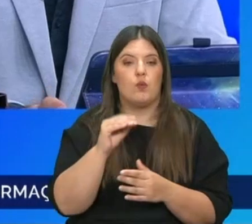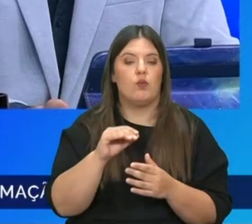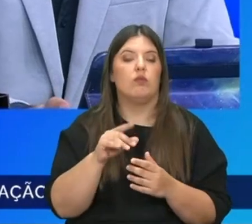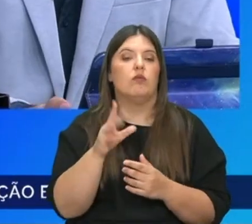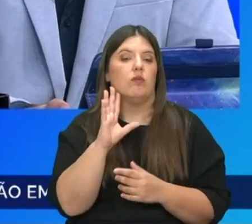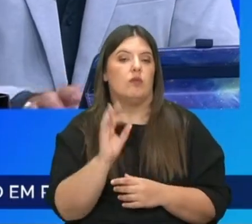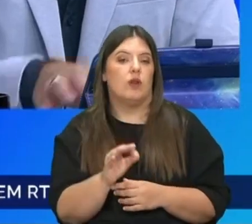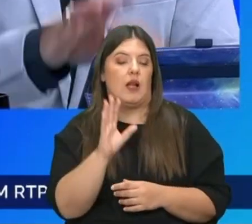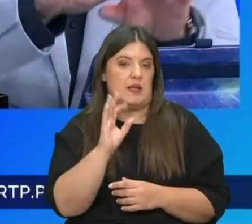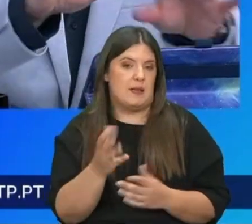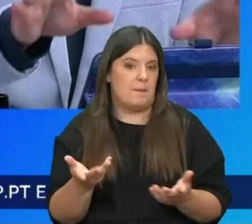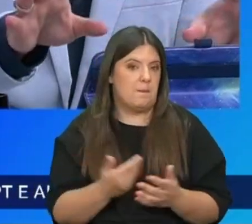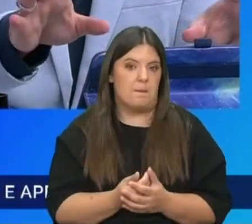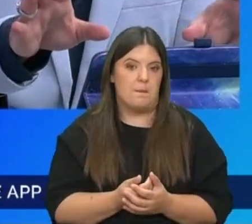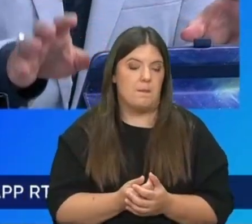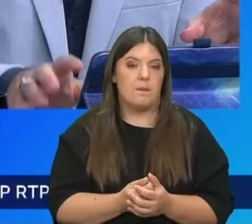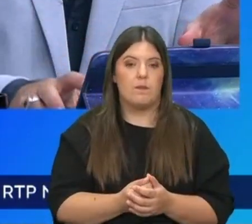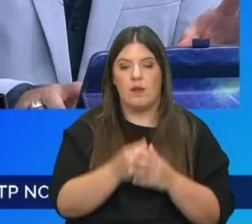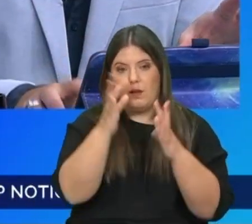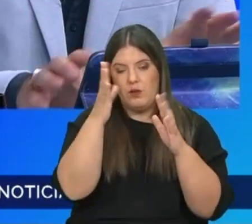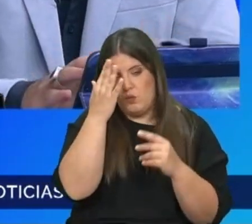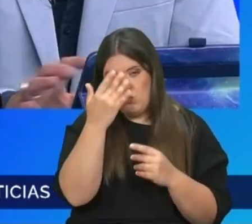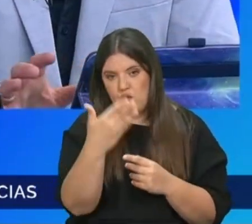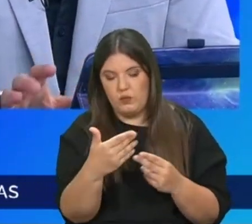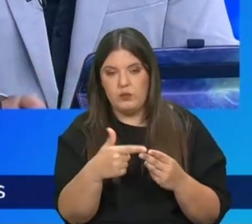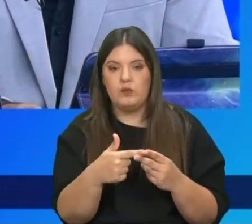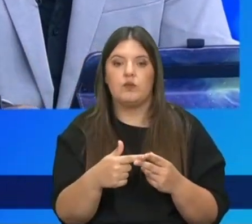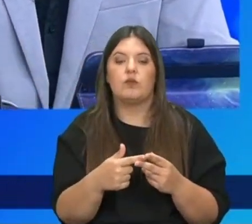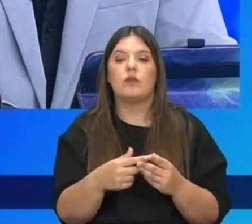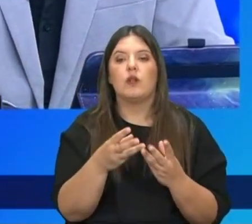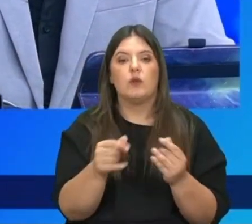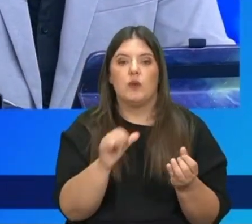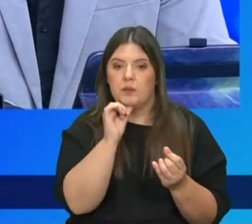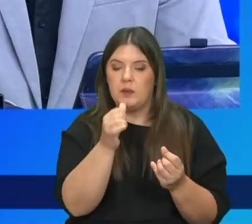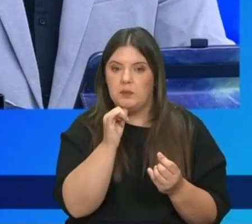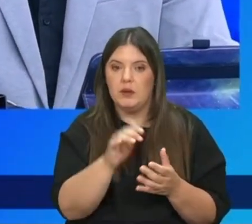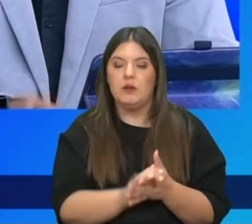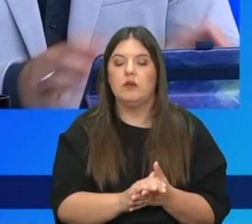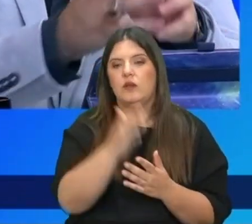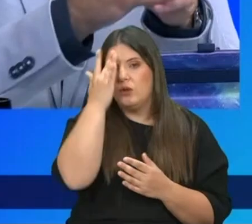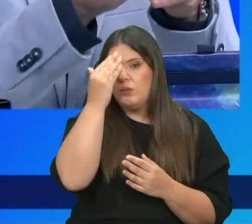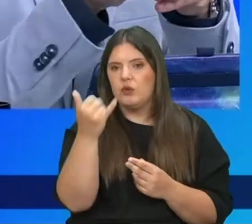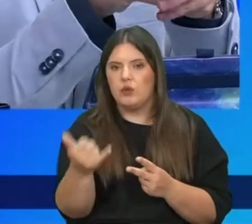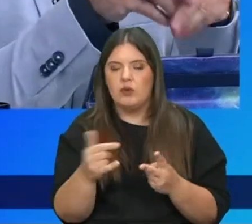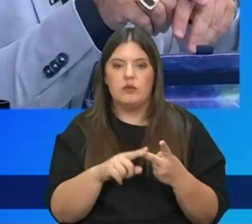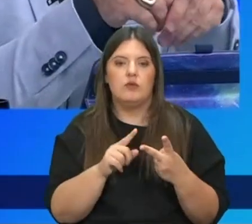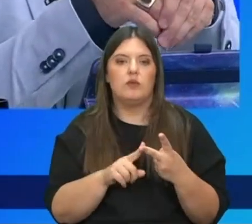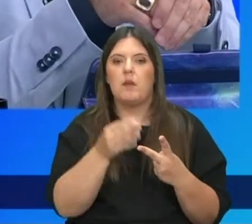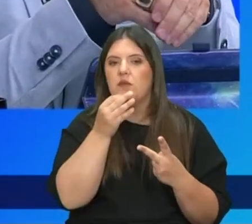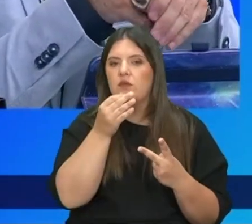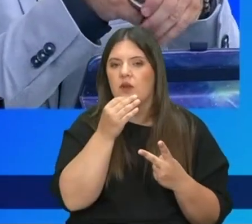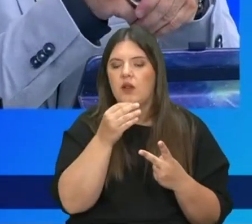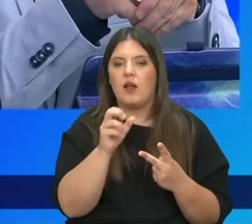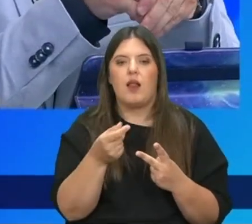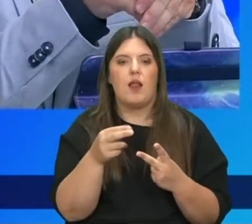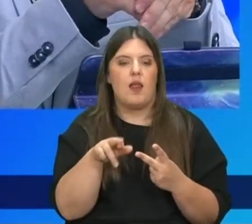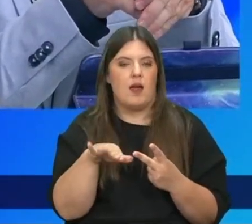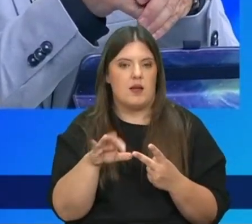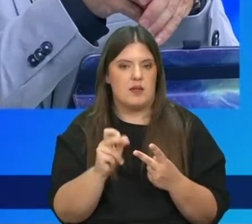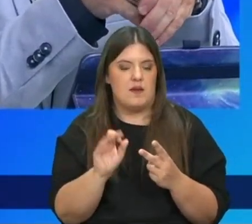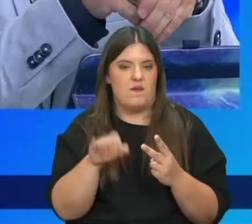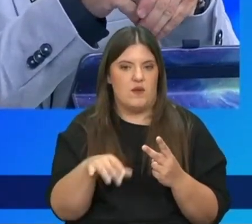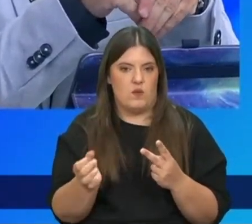com esta massa. Mistério número 1, que ainda não tem resolução. Mistério número 2, vamos falar de uma galáxia